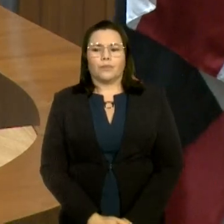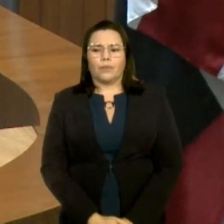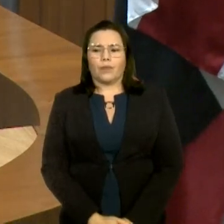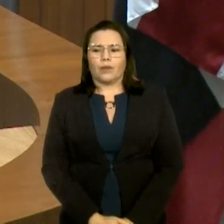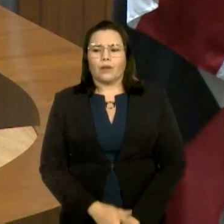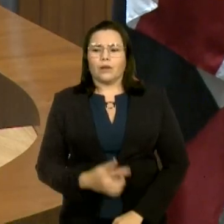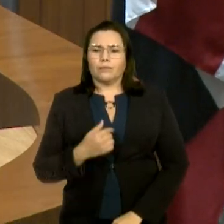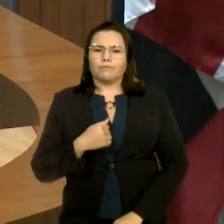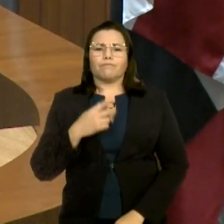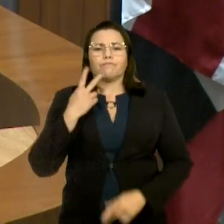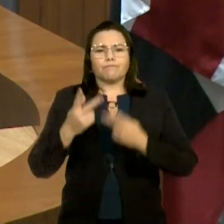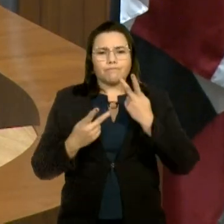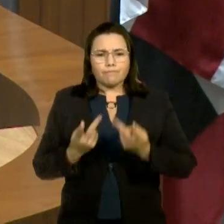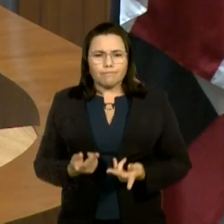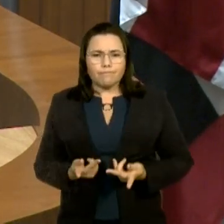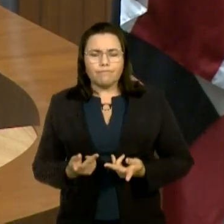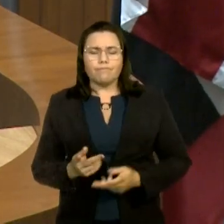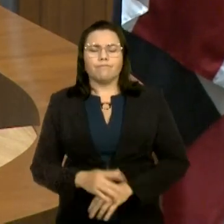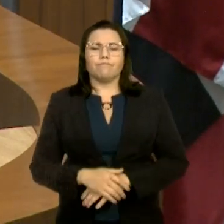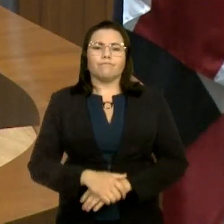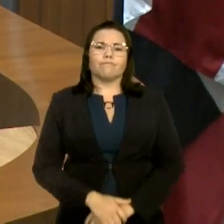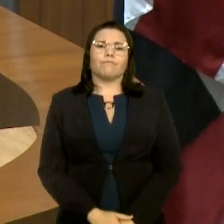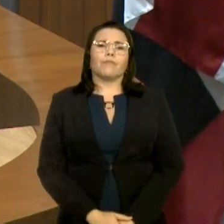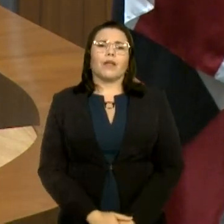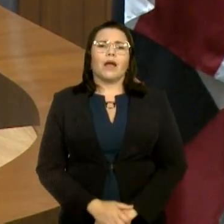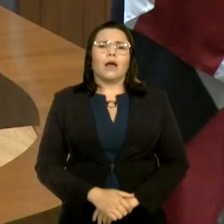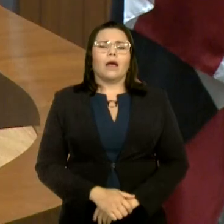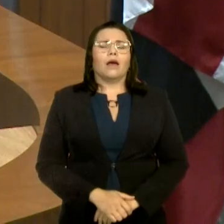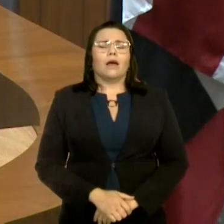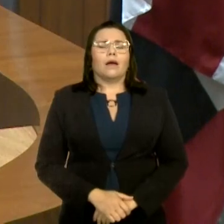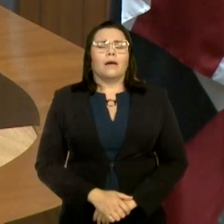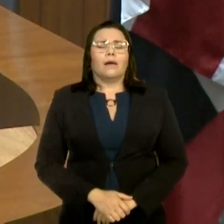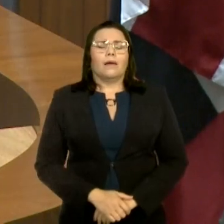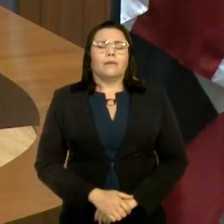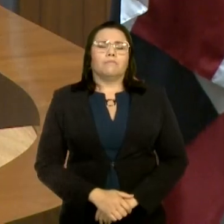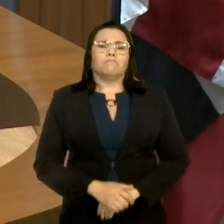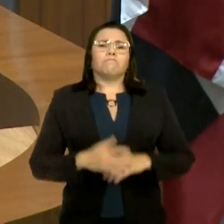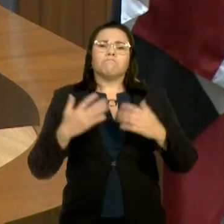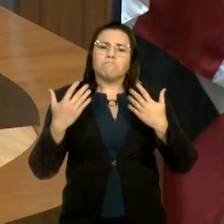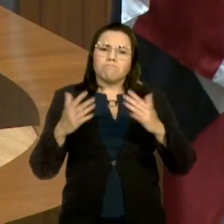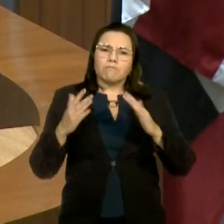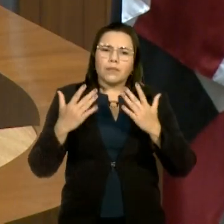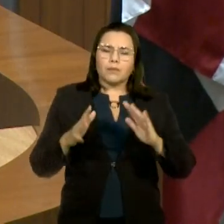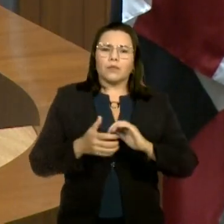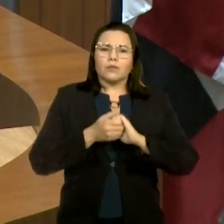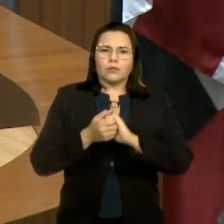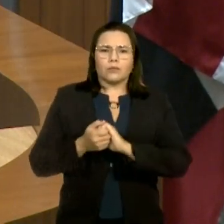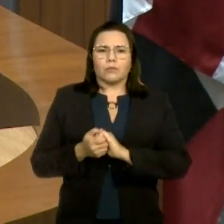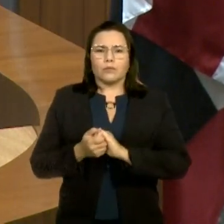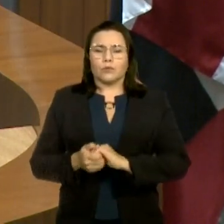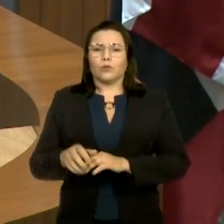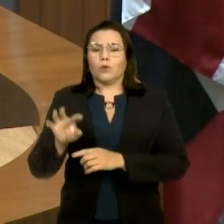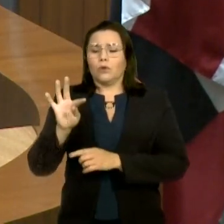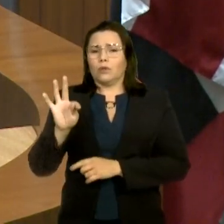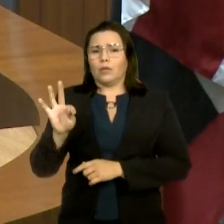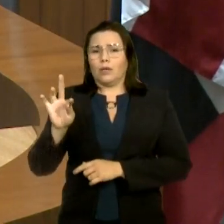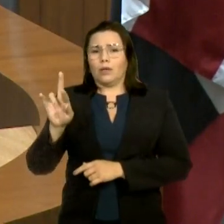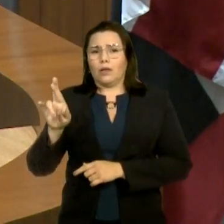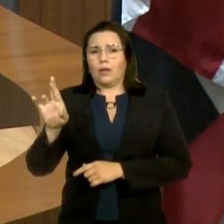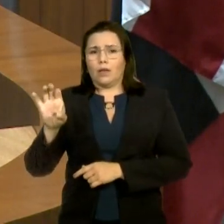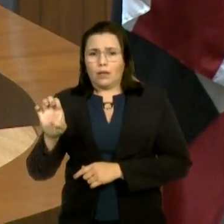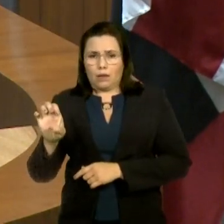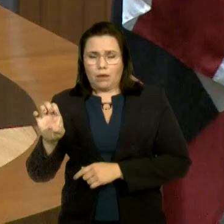pronunciamento eh elogiando e ressaltando o papel da Justiça Eleitoral quando a justiça